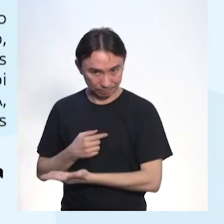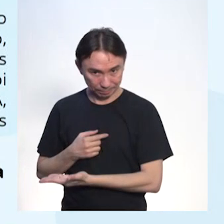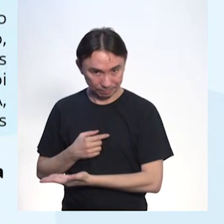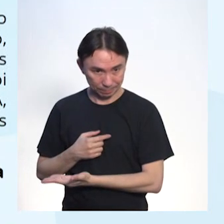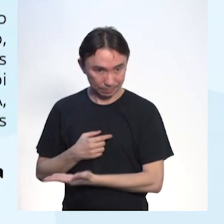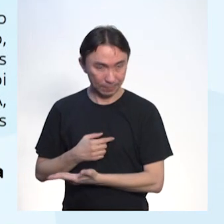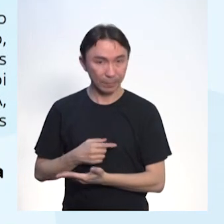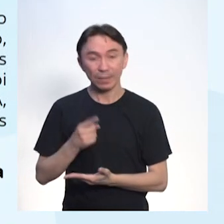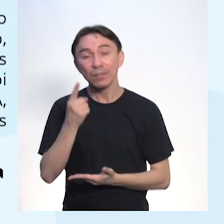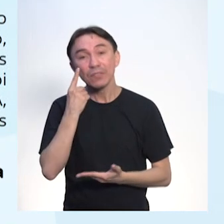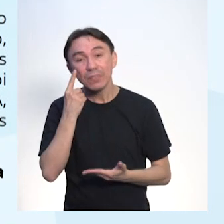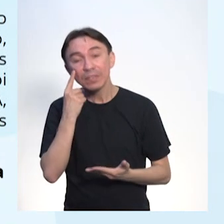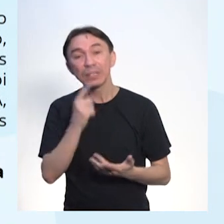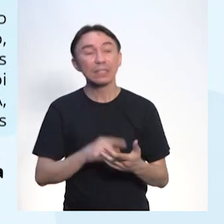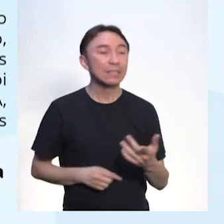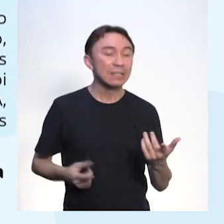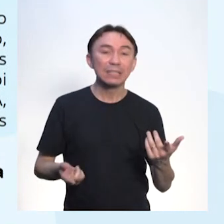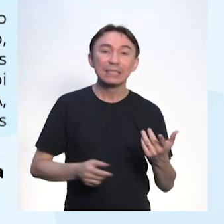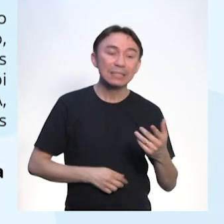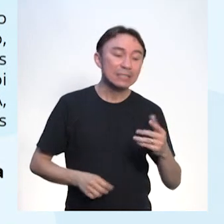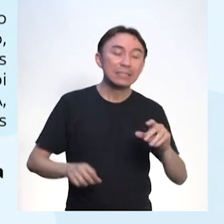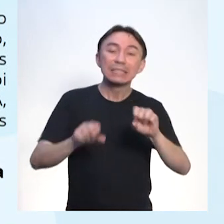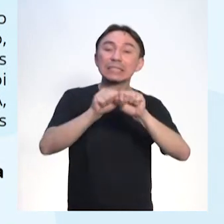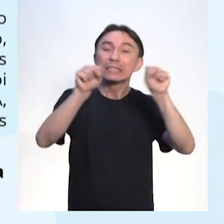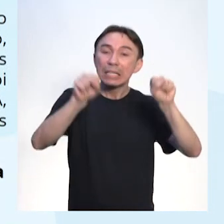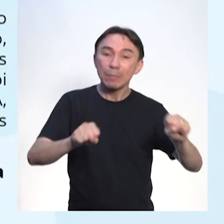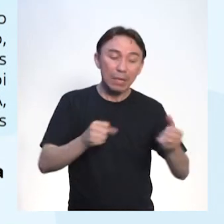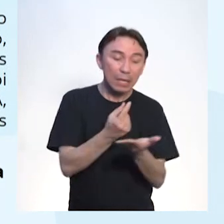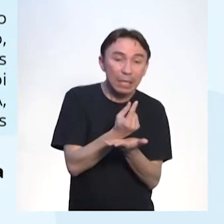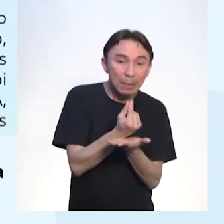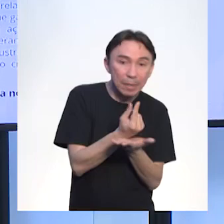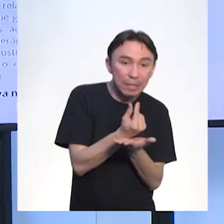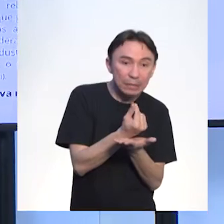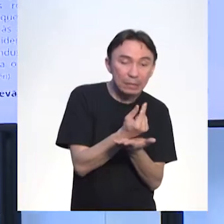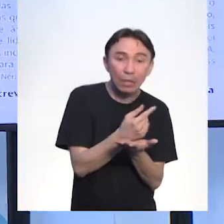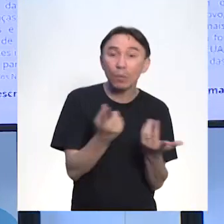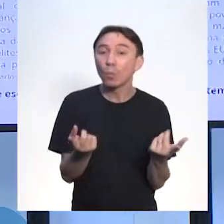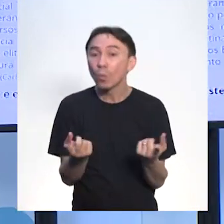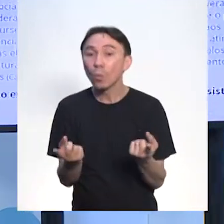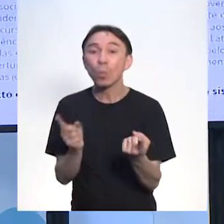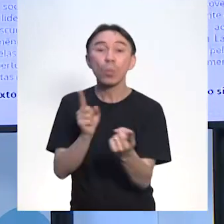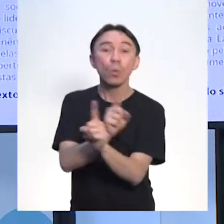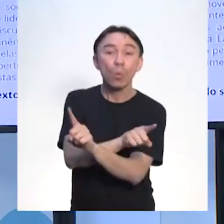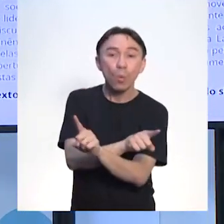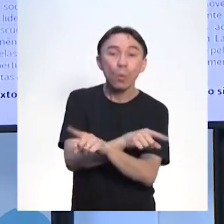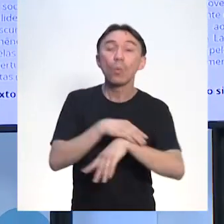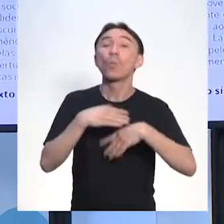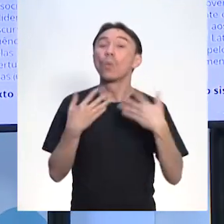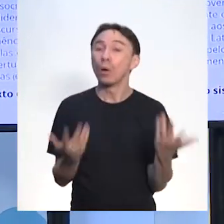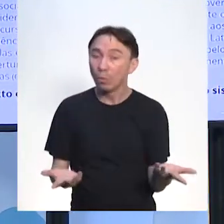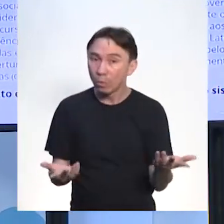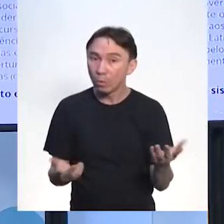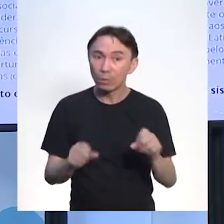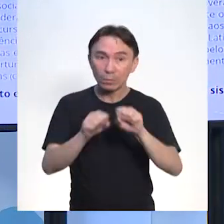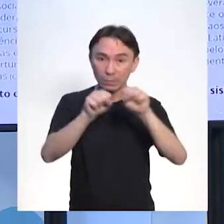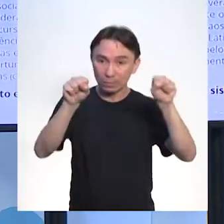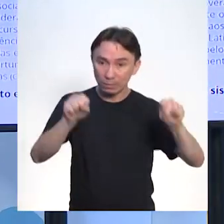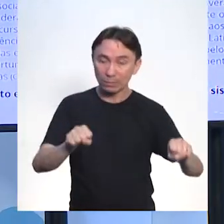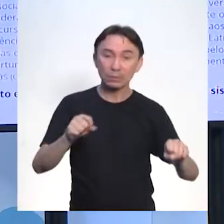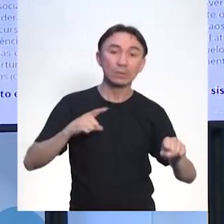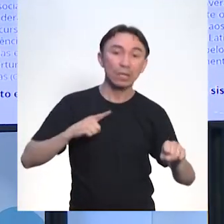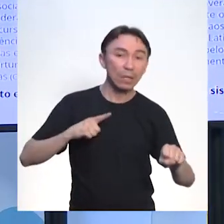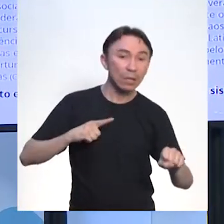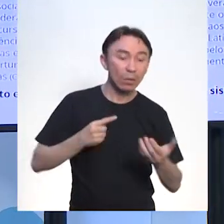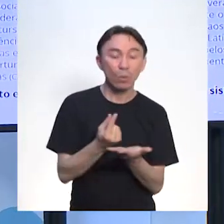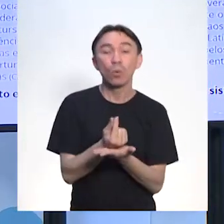as contradições do sistema capitalista. Quais são as contradições que o sistema